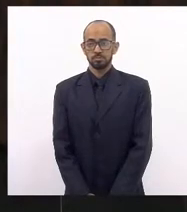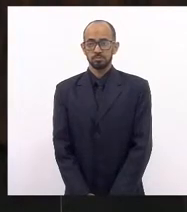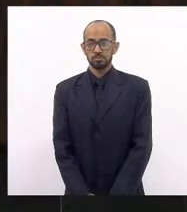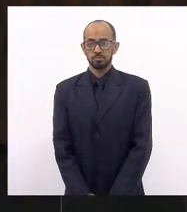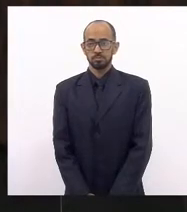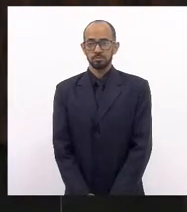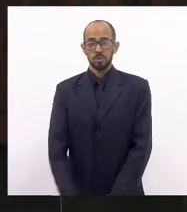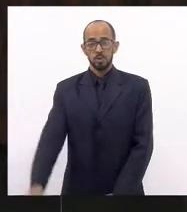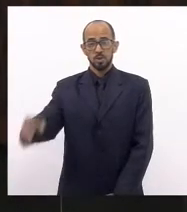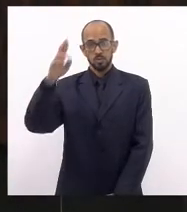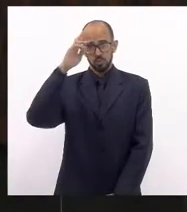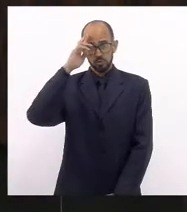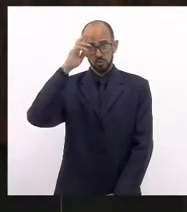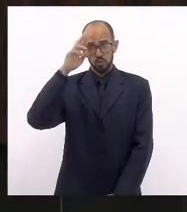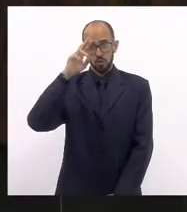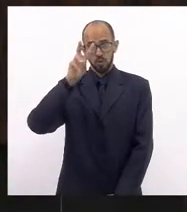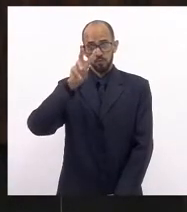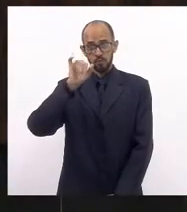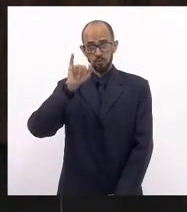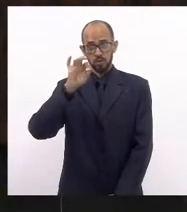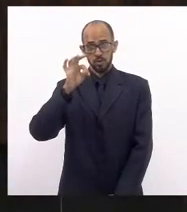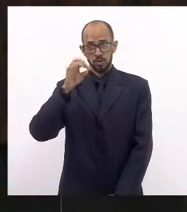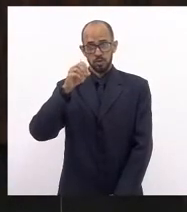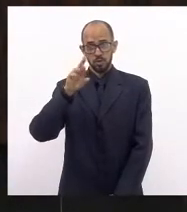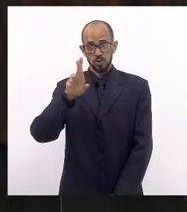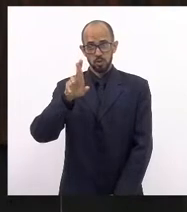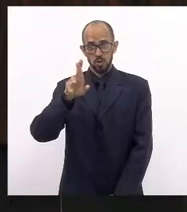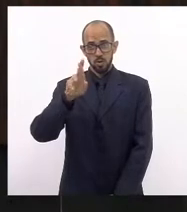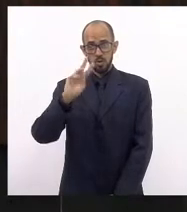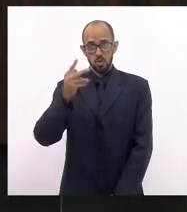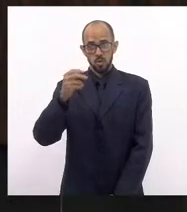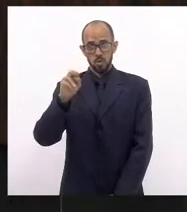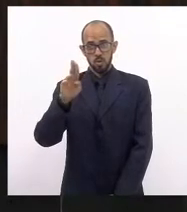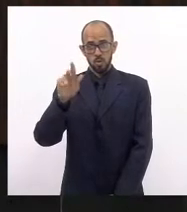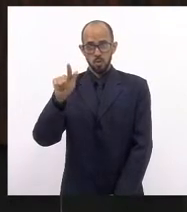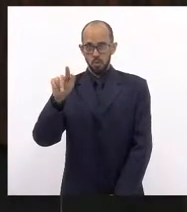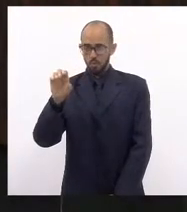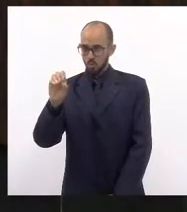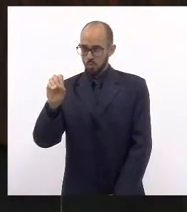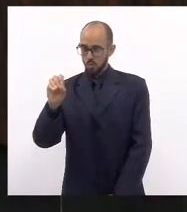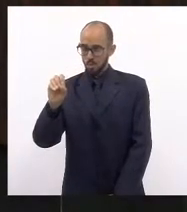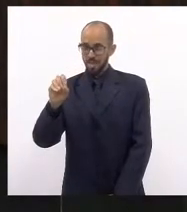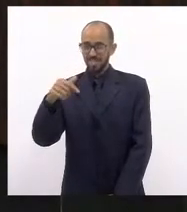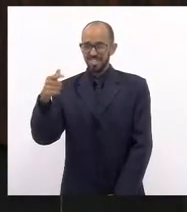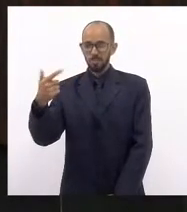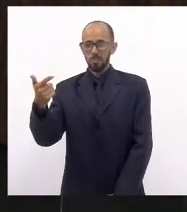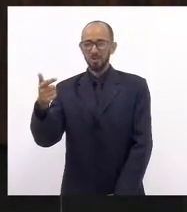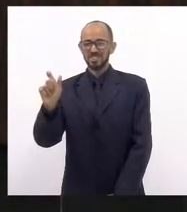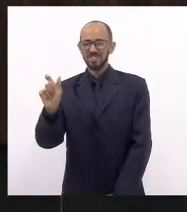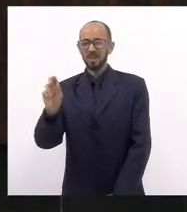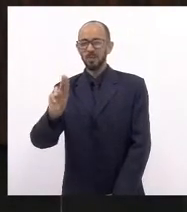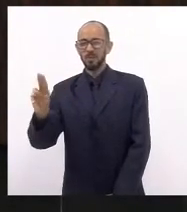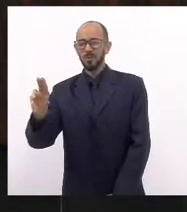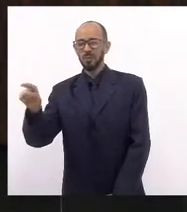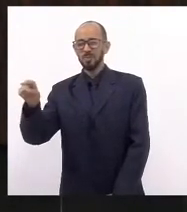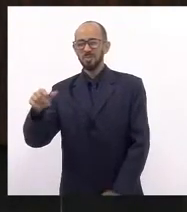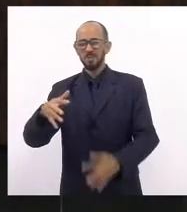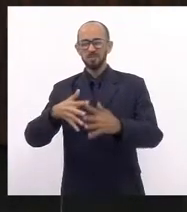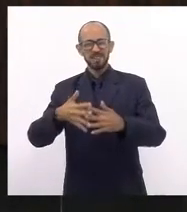O senhor Vitor Hugo, um sobrenome aqui bem difícil, que eu não me atrevo nem a chamar, porque é muito